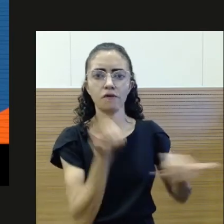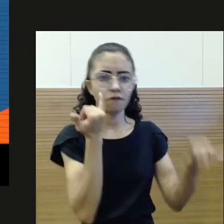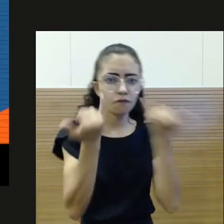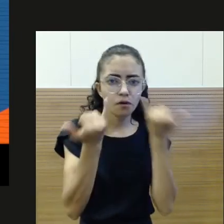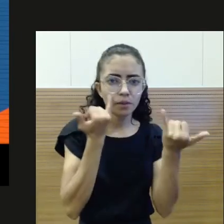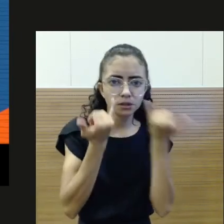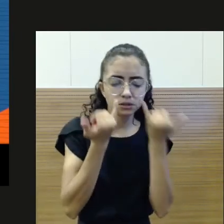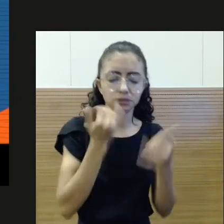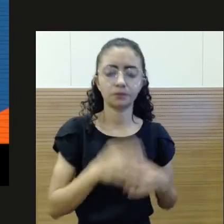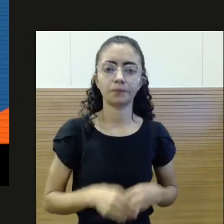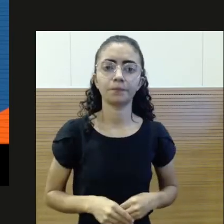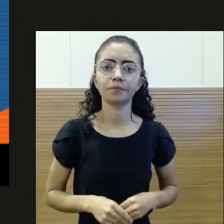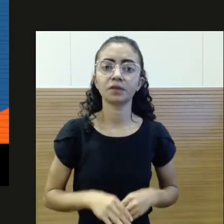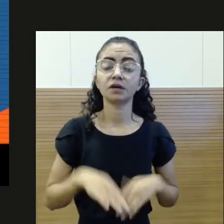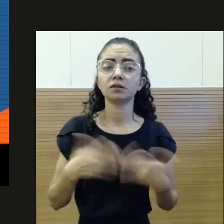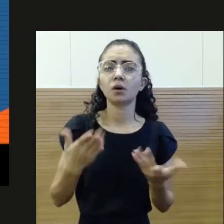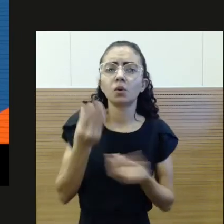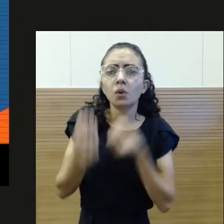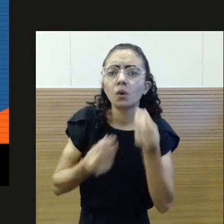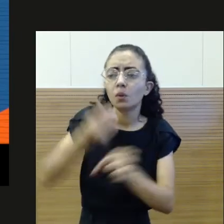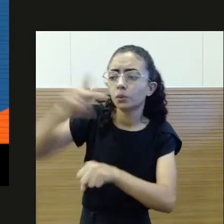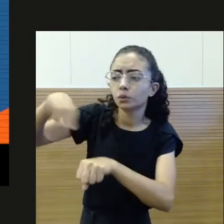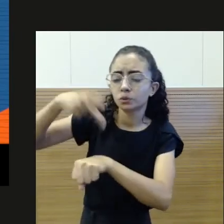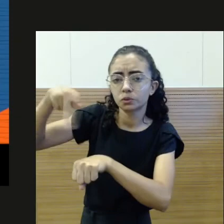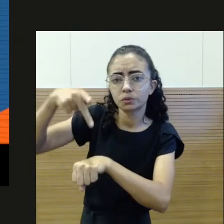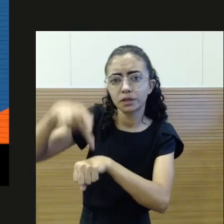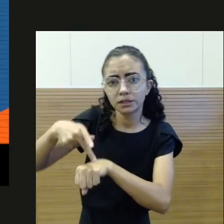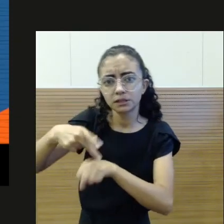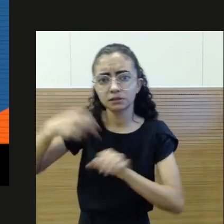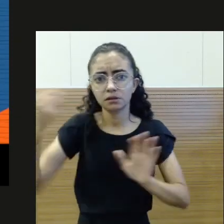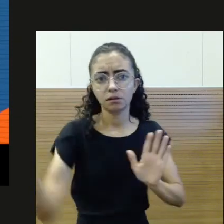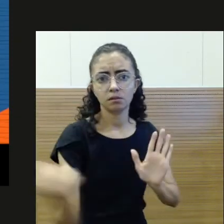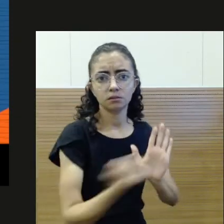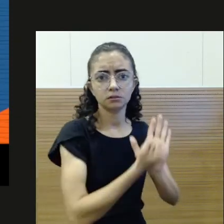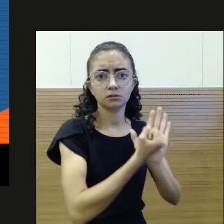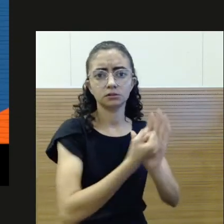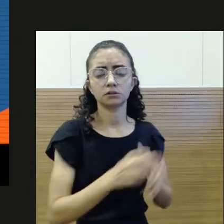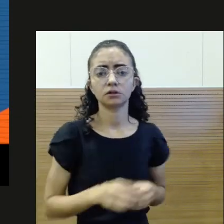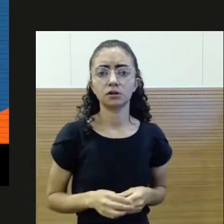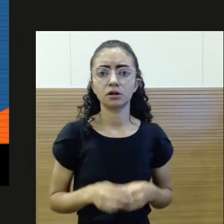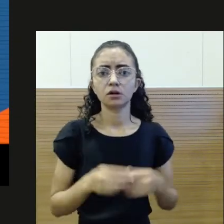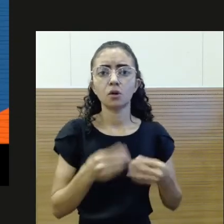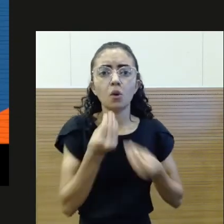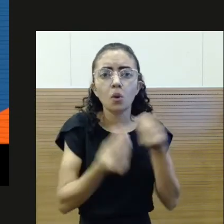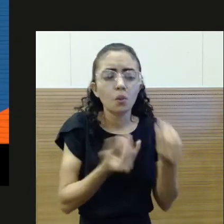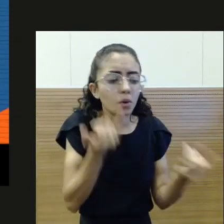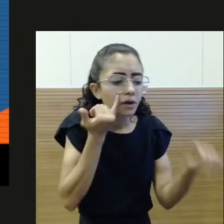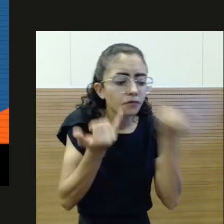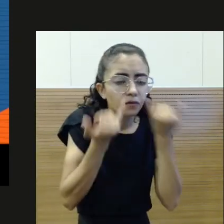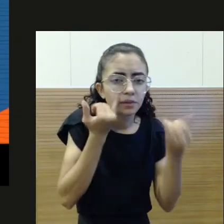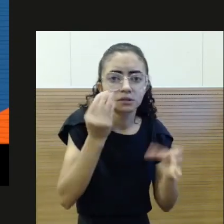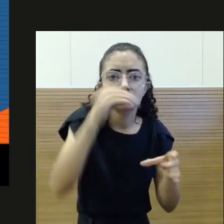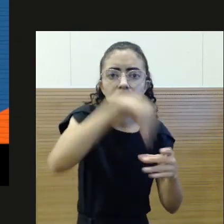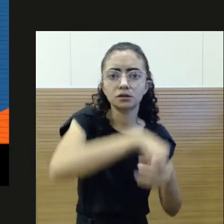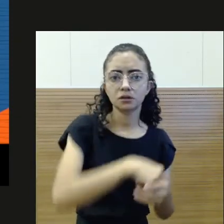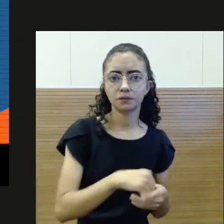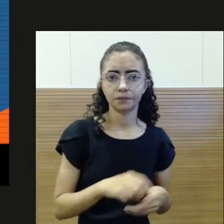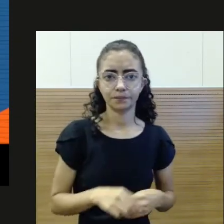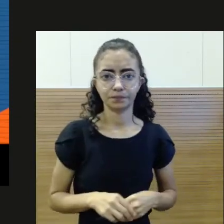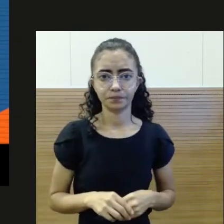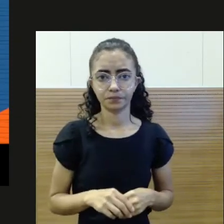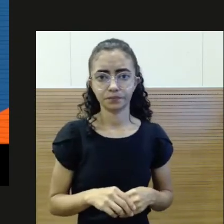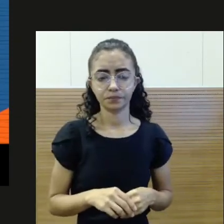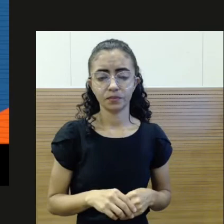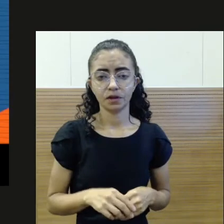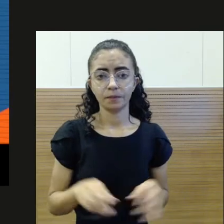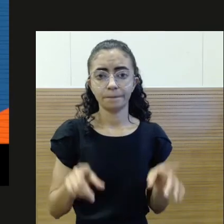alcançar o objetivo principal da rotulagem frontal, que é facilitar a identificação de produtos que são excessivos em nutrientes,